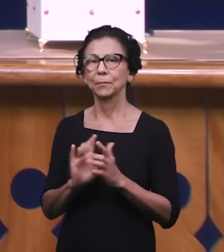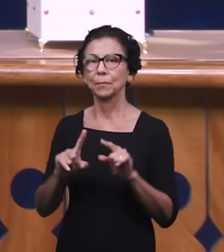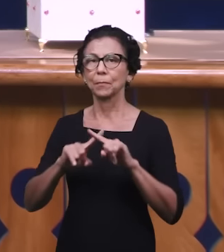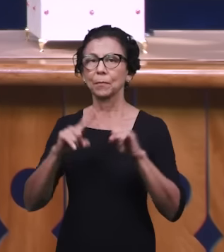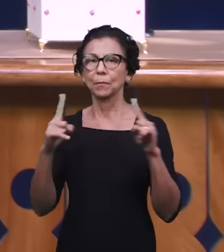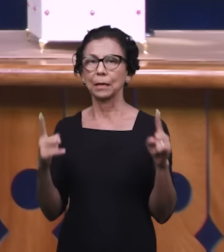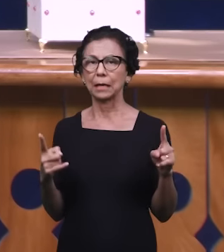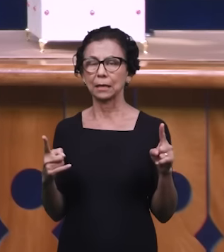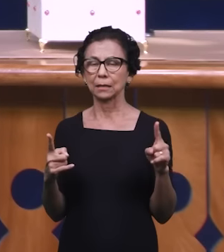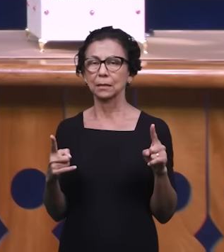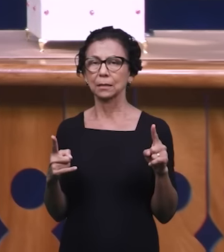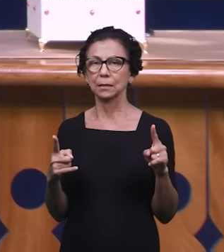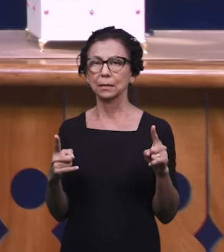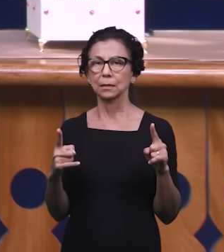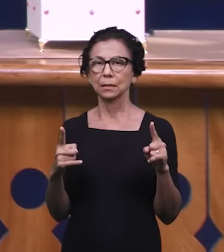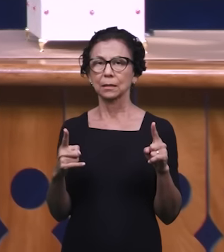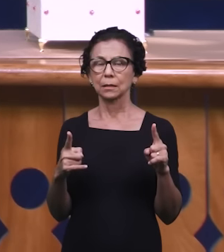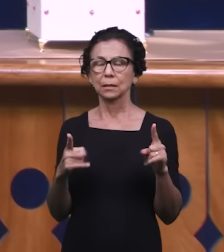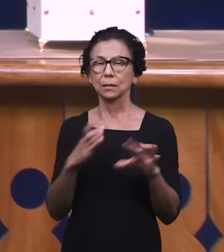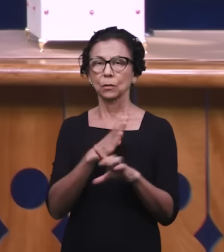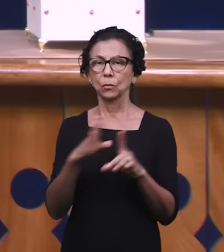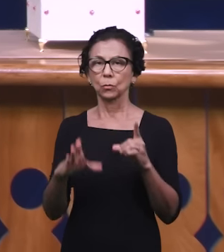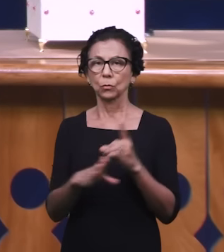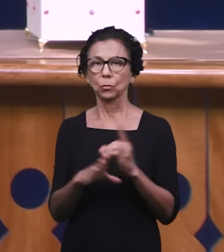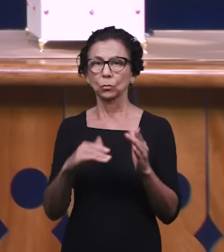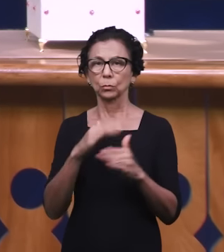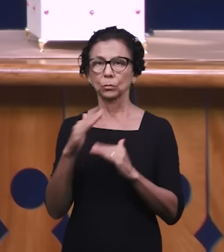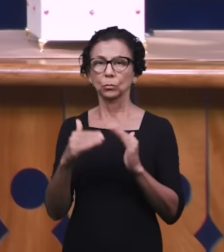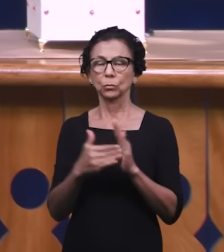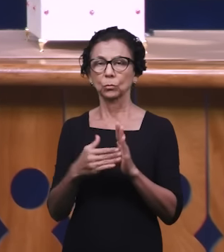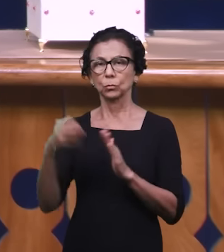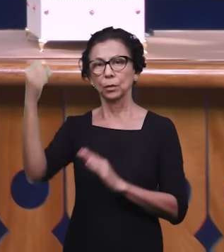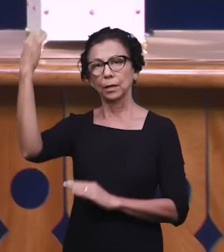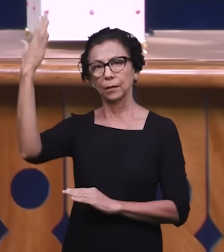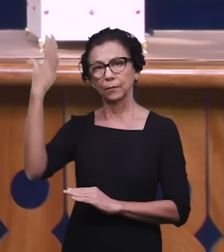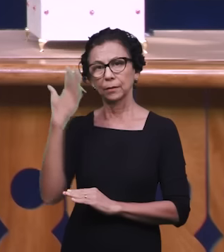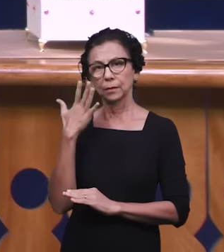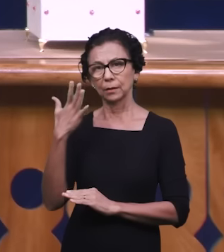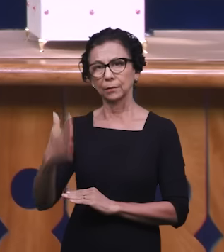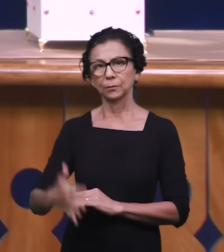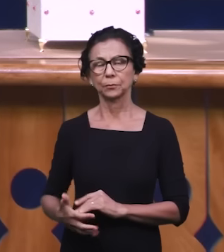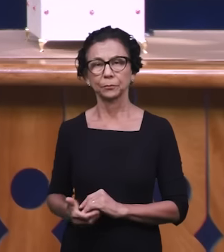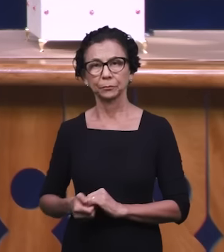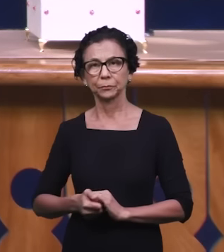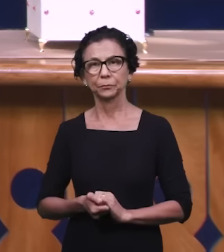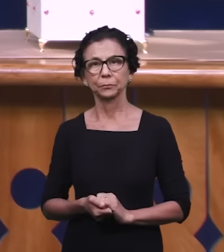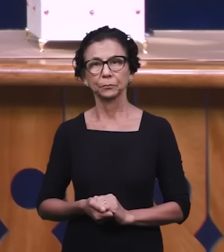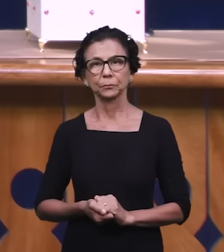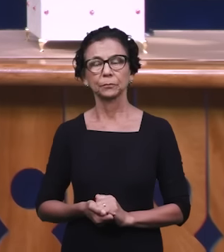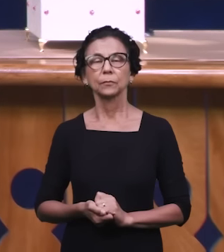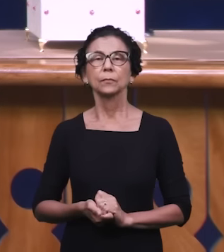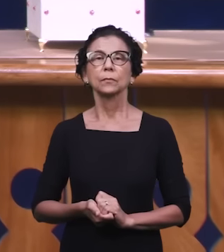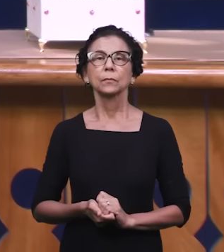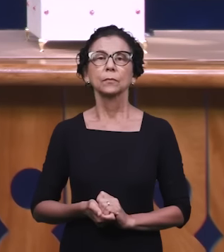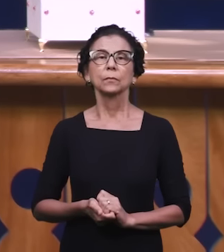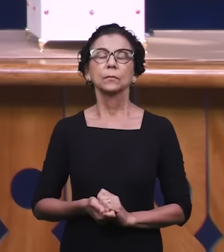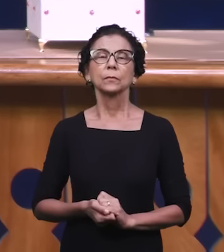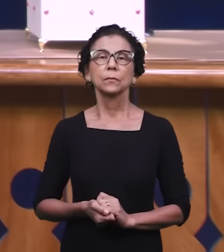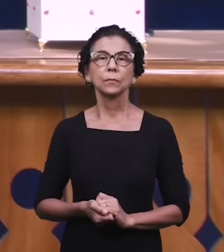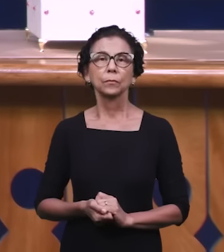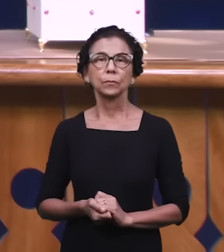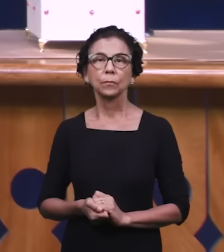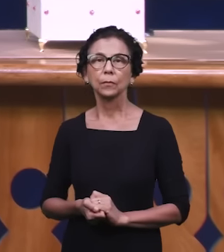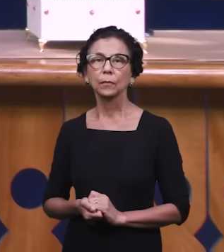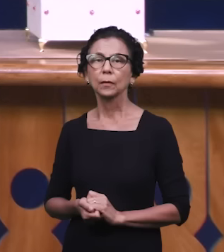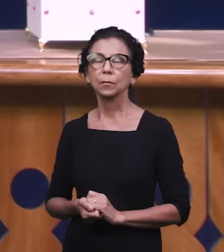operação do Espírito de profecia. E para nós encerrarmos aqui e entendermos o valor do culto e o espírito